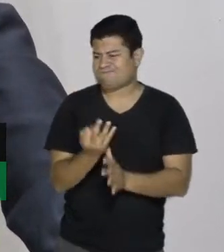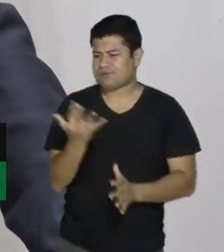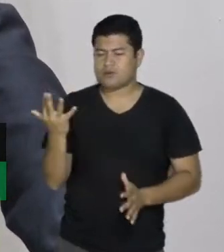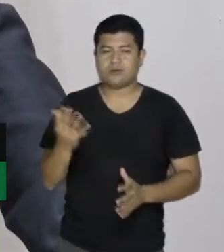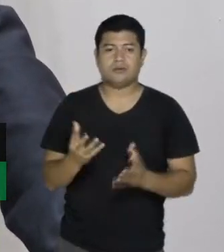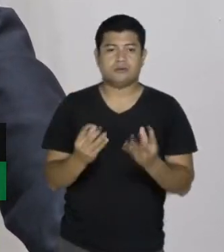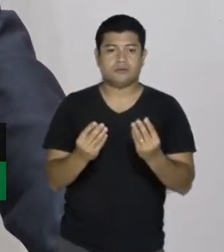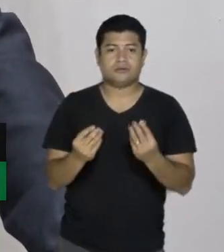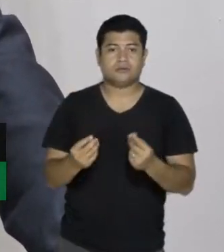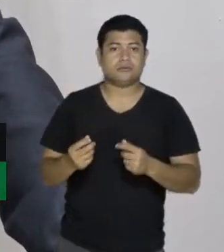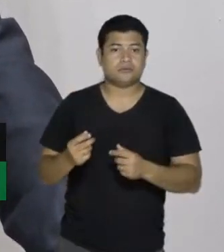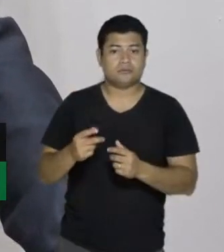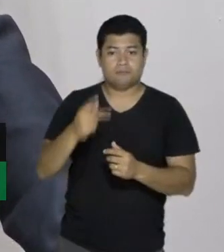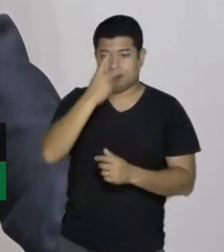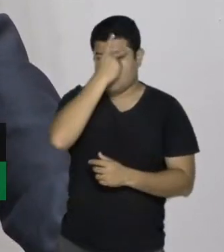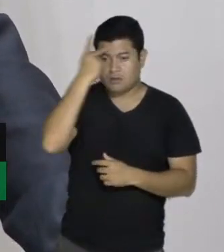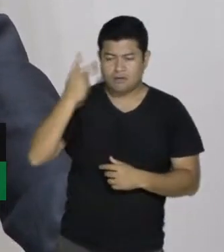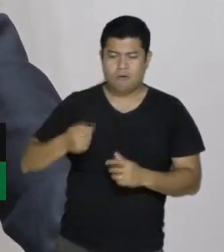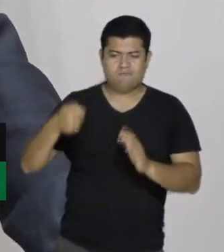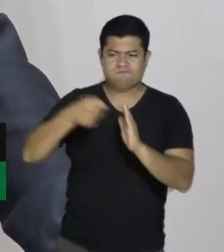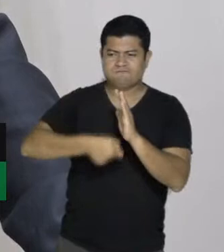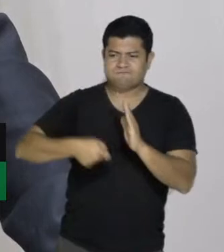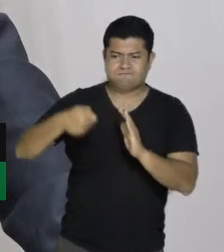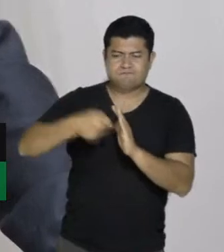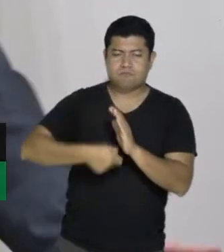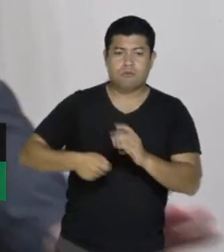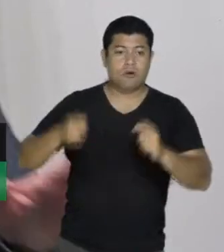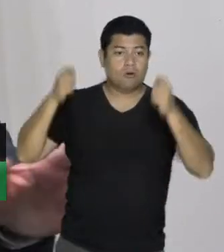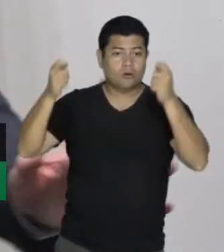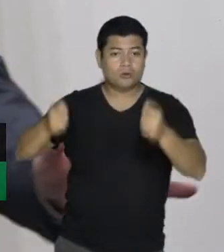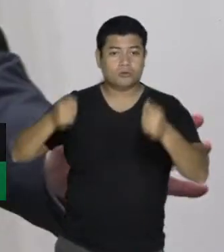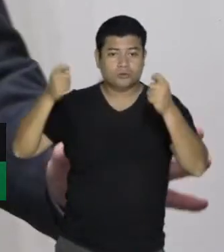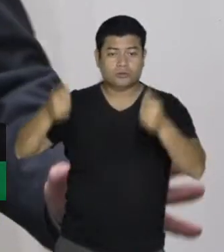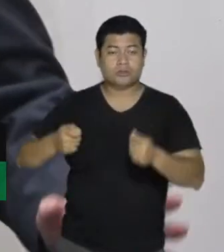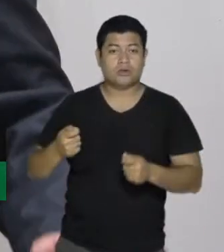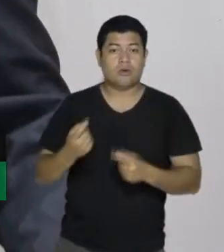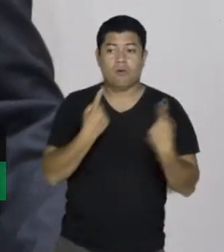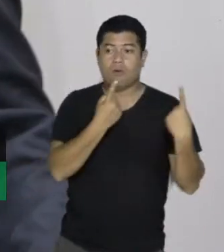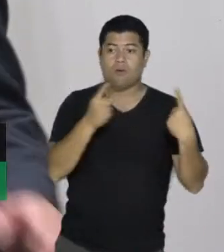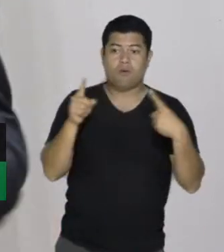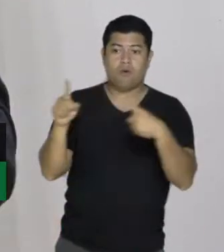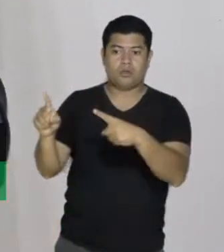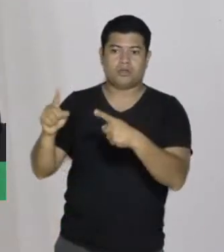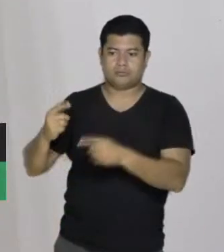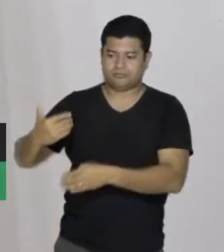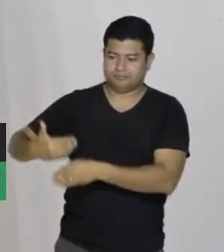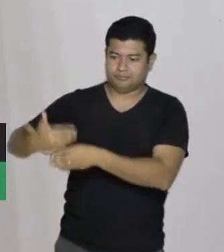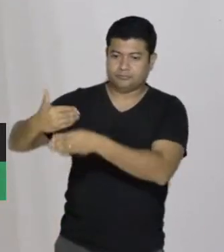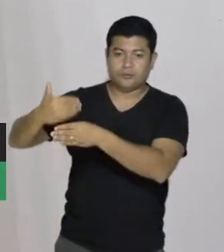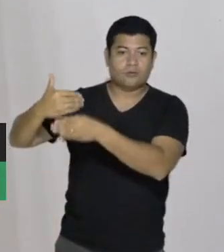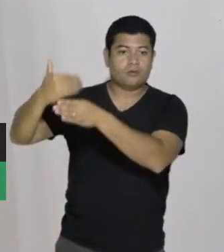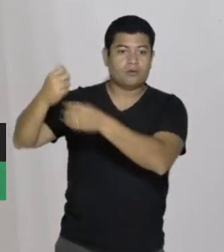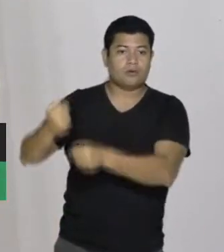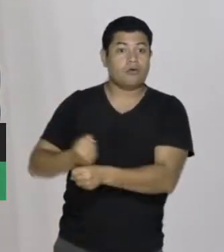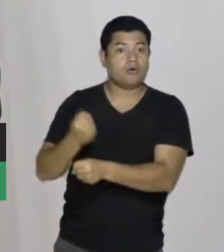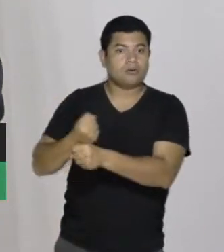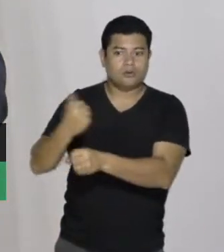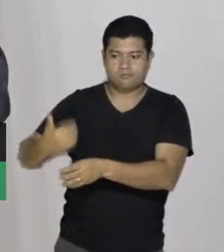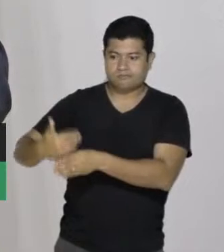de resistência e que aliás diga-se de passagem uma